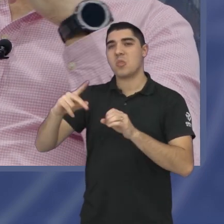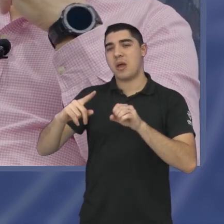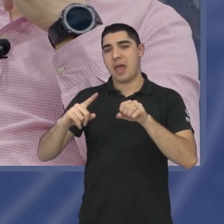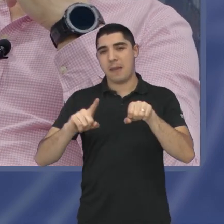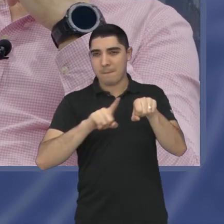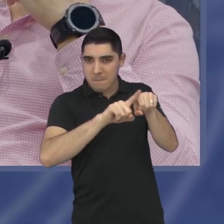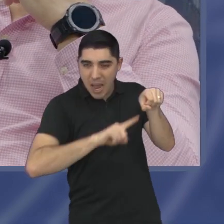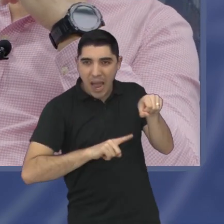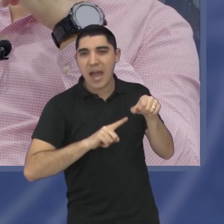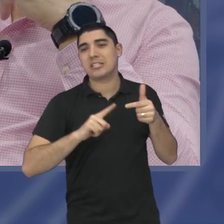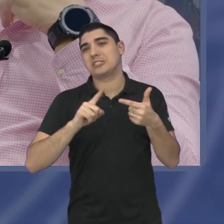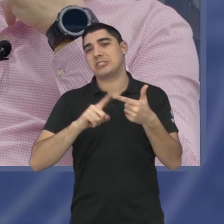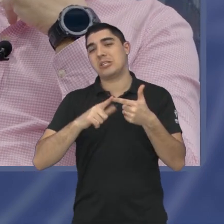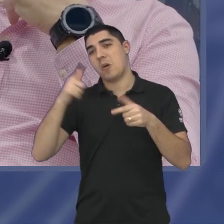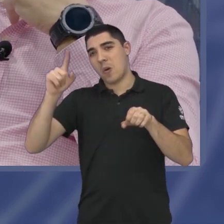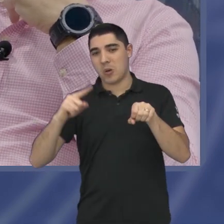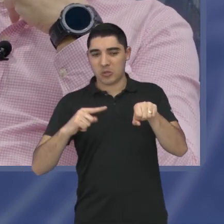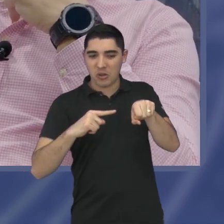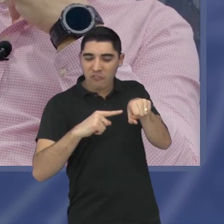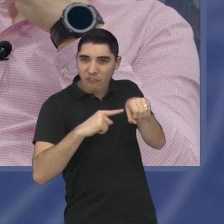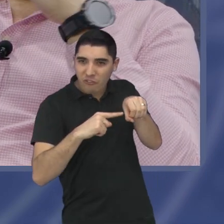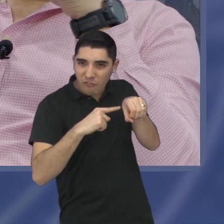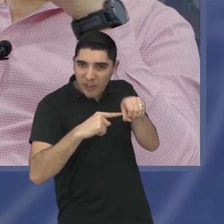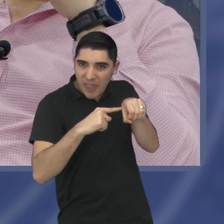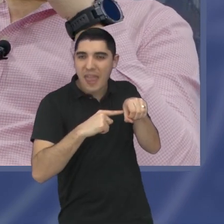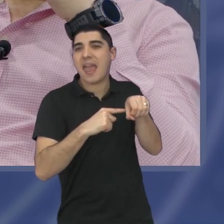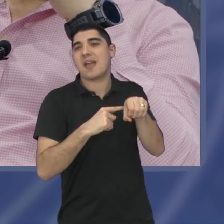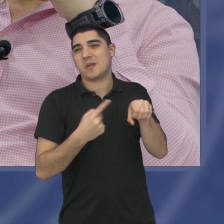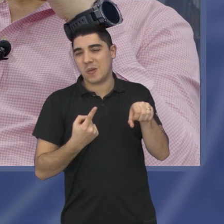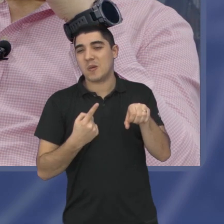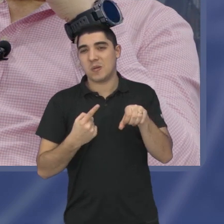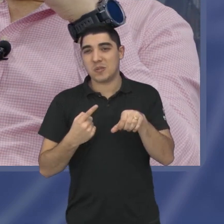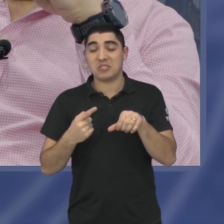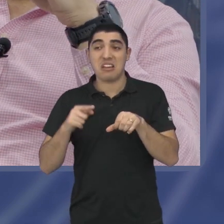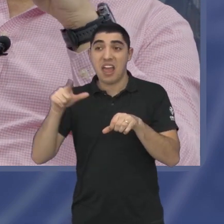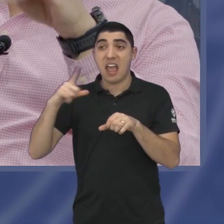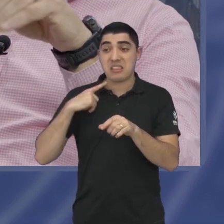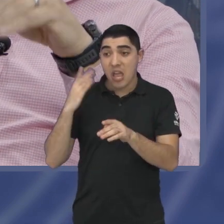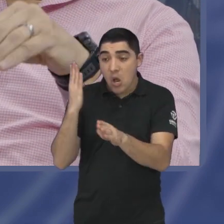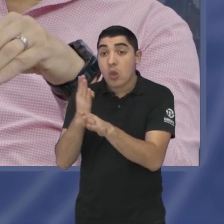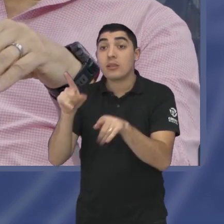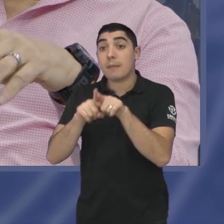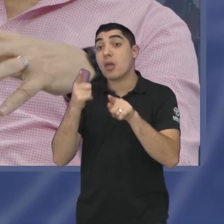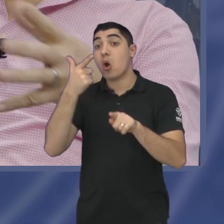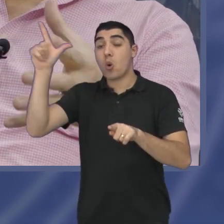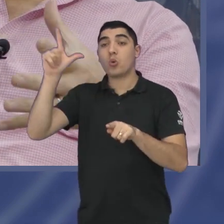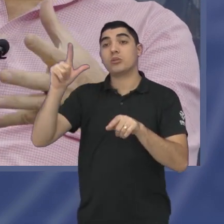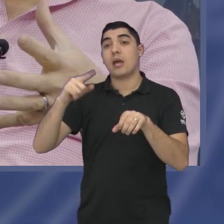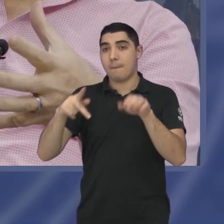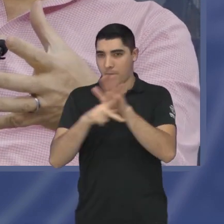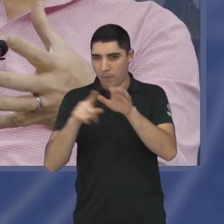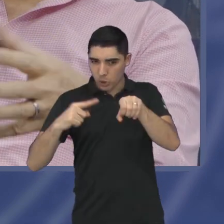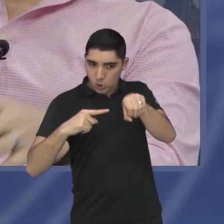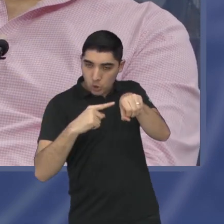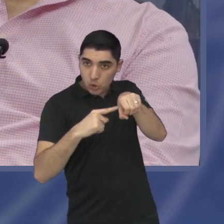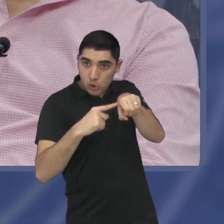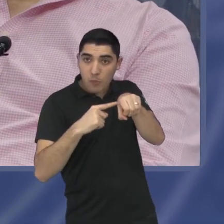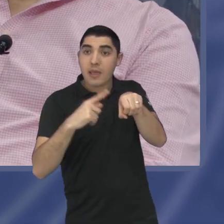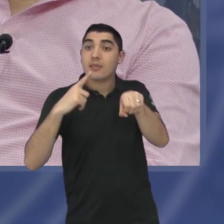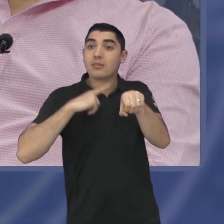em Vênus, né? ou no subsolo, nos oceanos de Europa, que é uma lua de